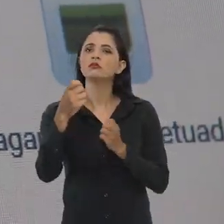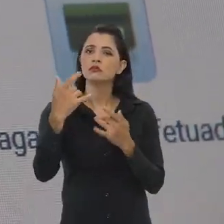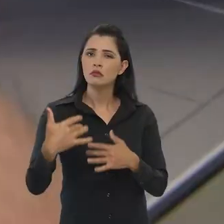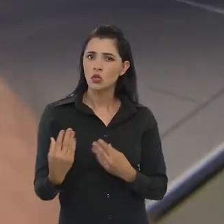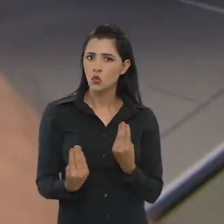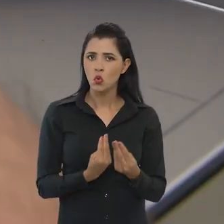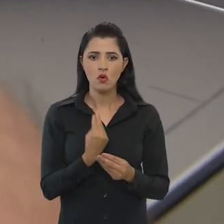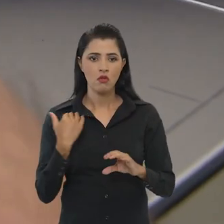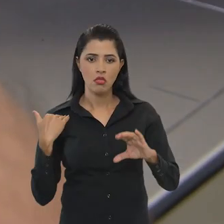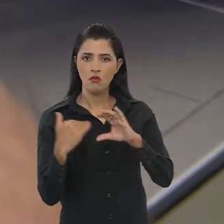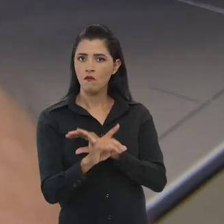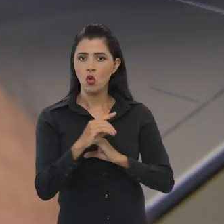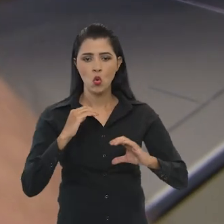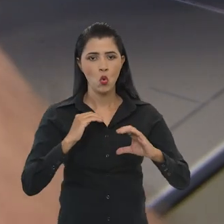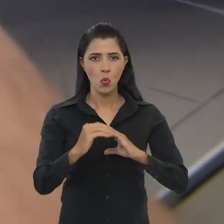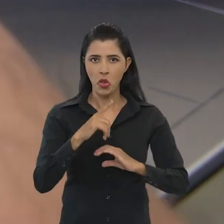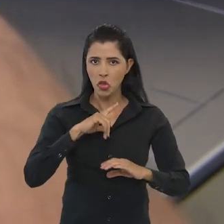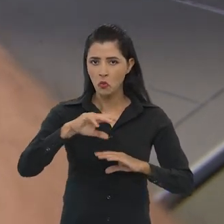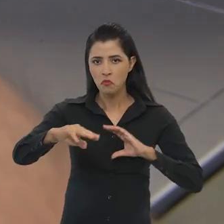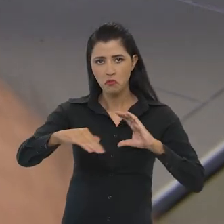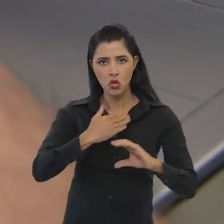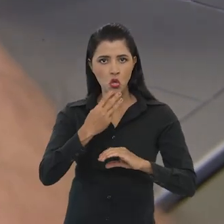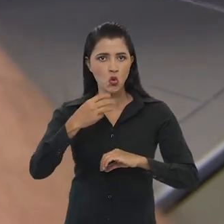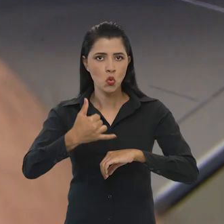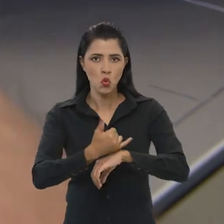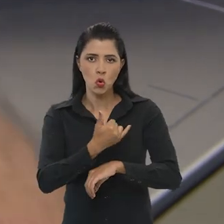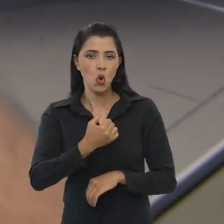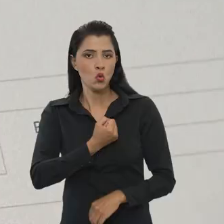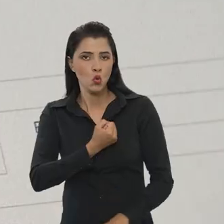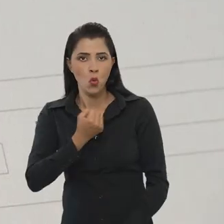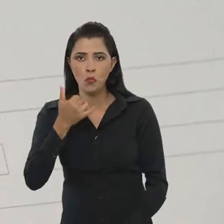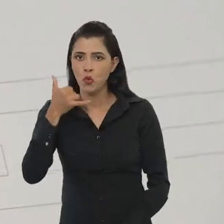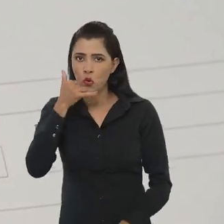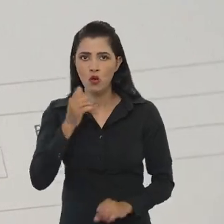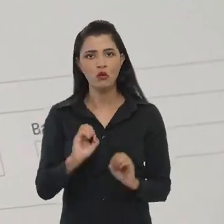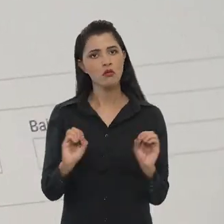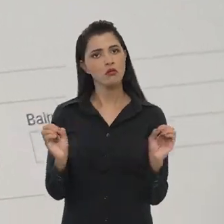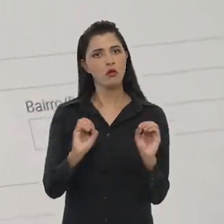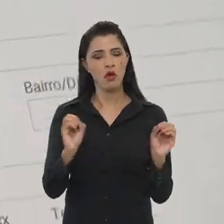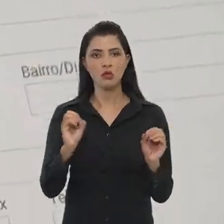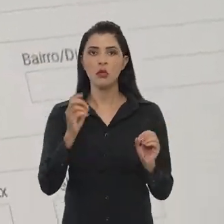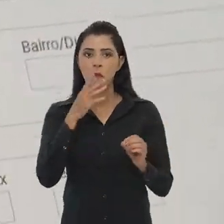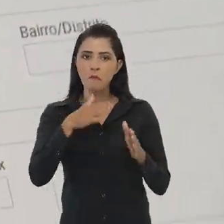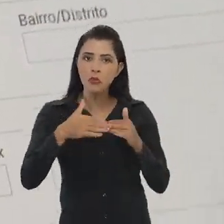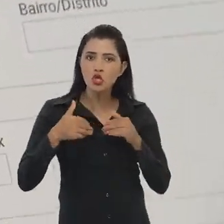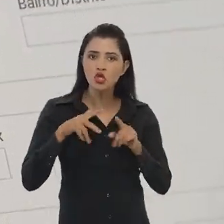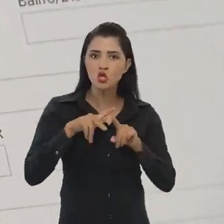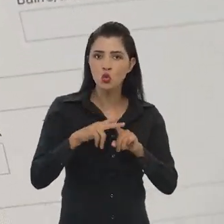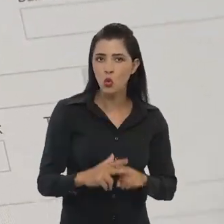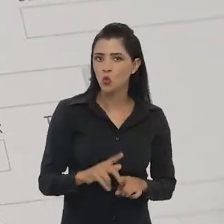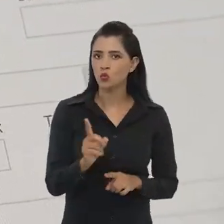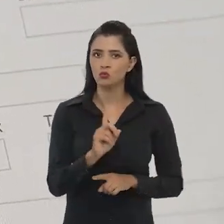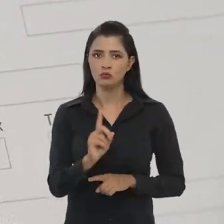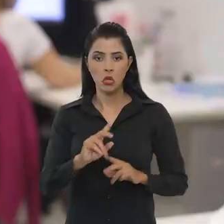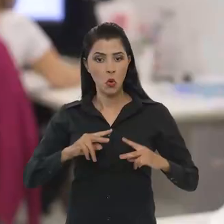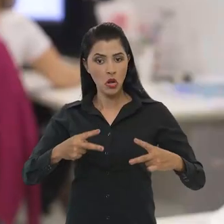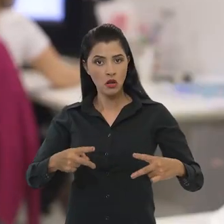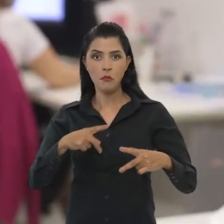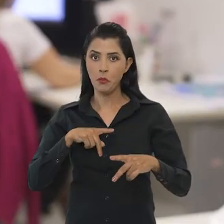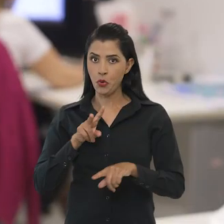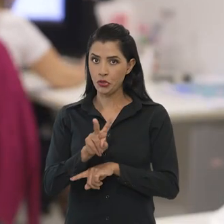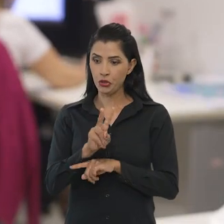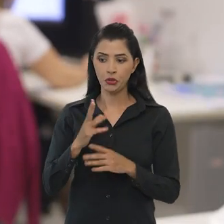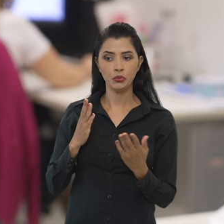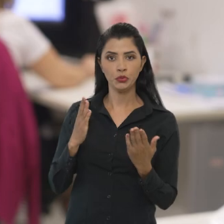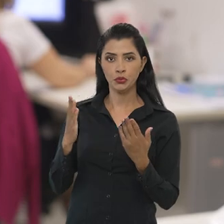O órgão explica que não envia comunicações por e-mail ou telefone solicitando a correção de erros por meio de links. Para